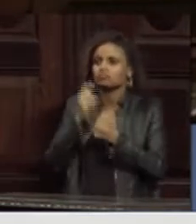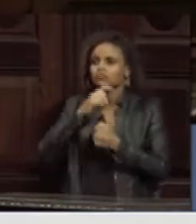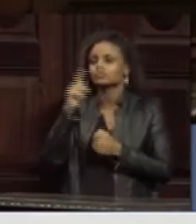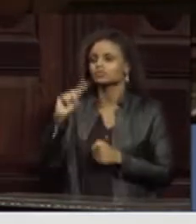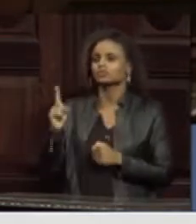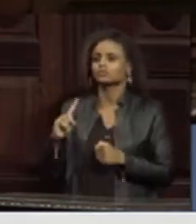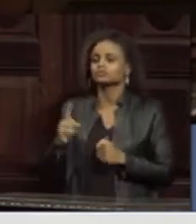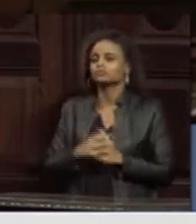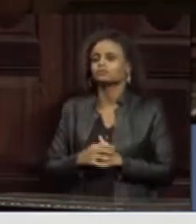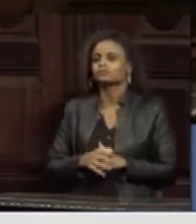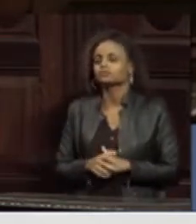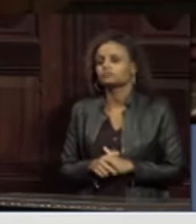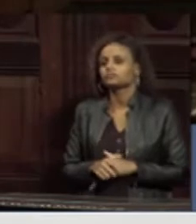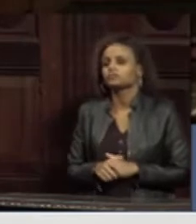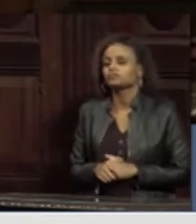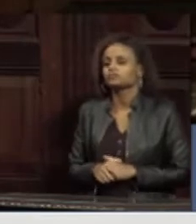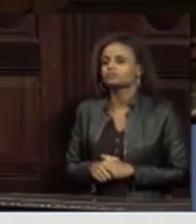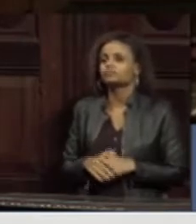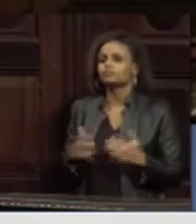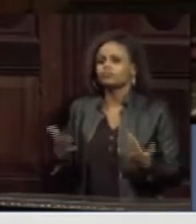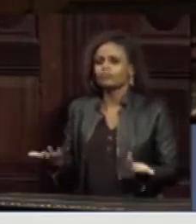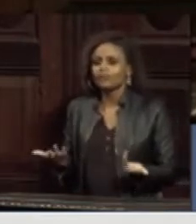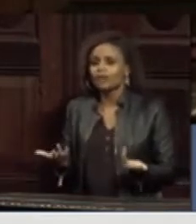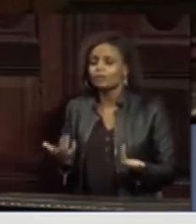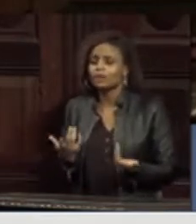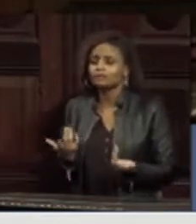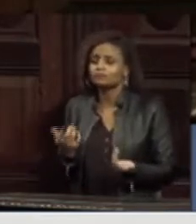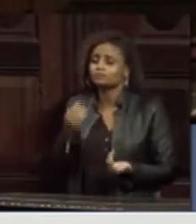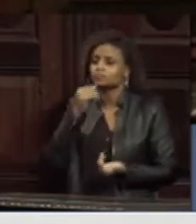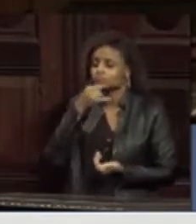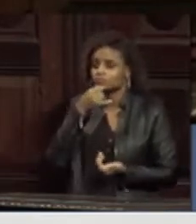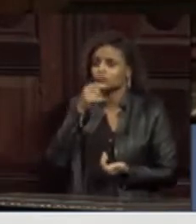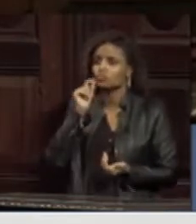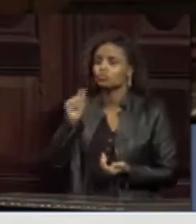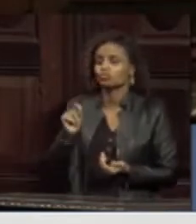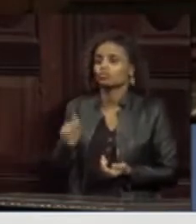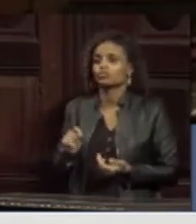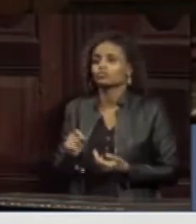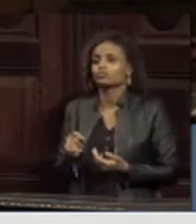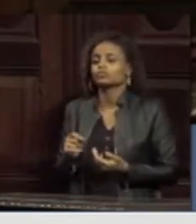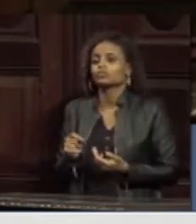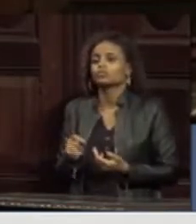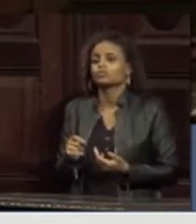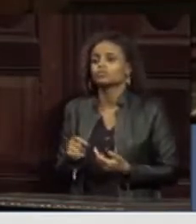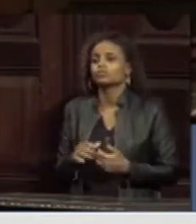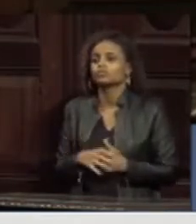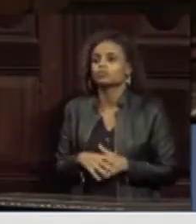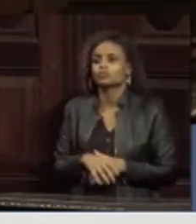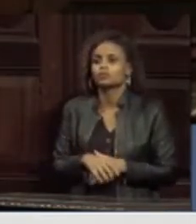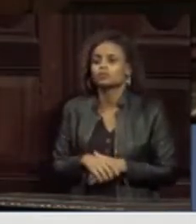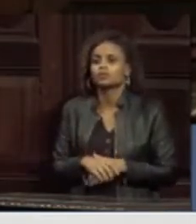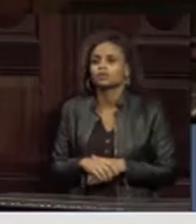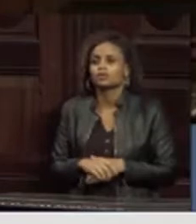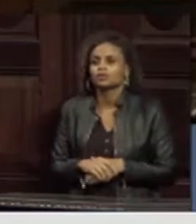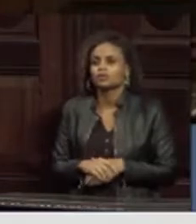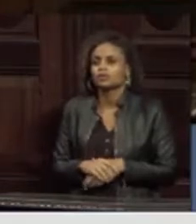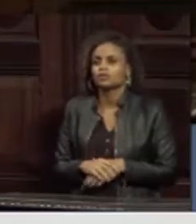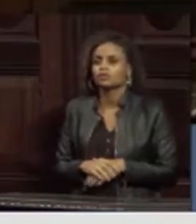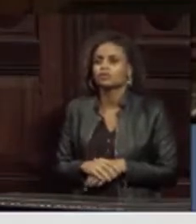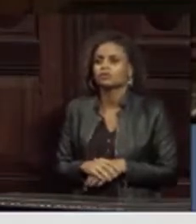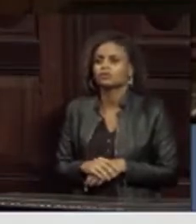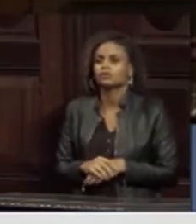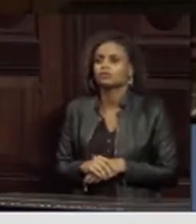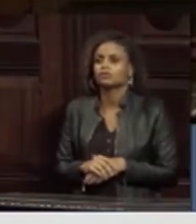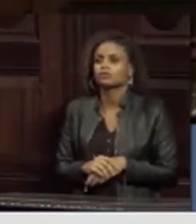E, infelizmente, eu estou vendo uma multiplicidade a nível nacional de